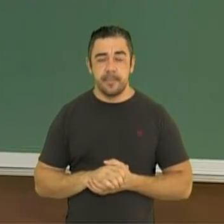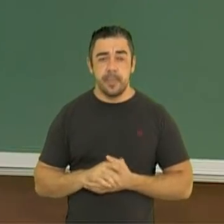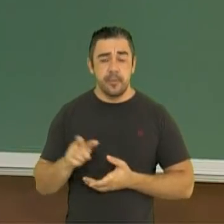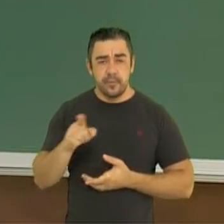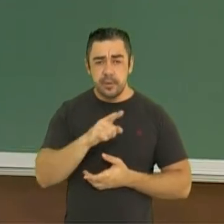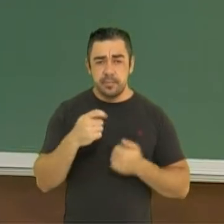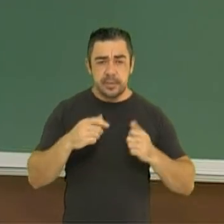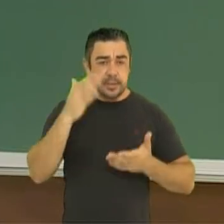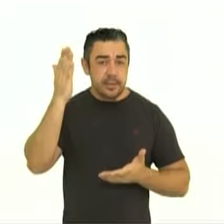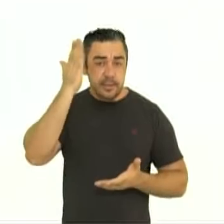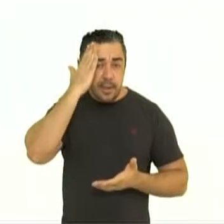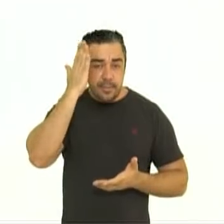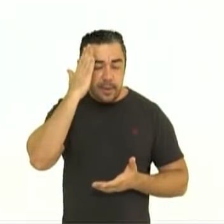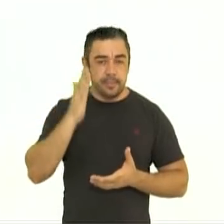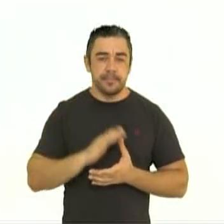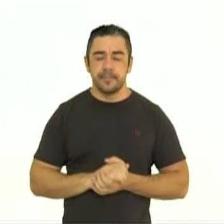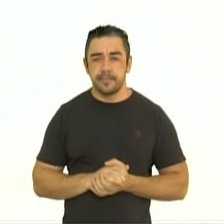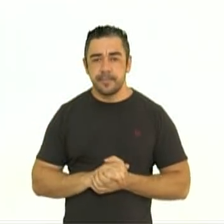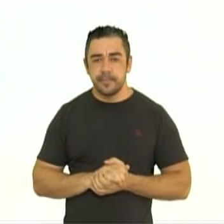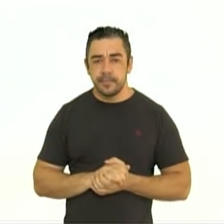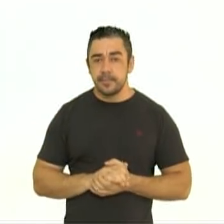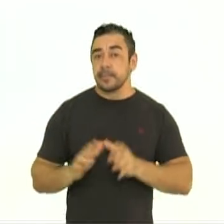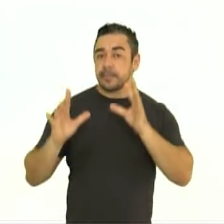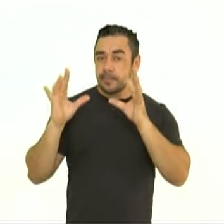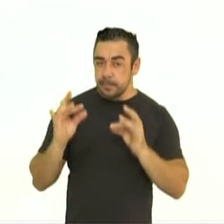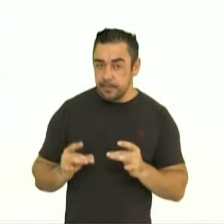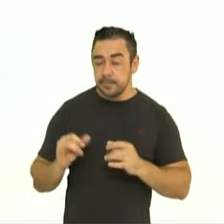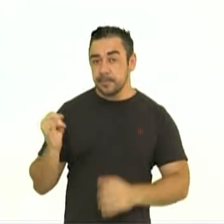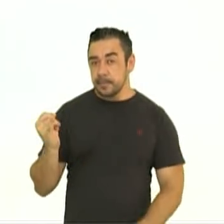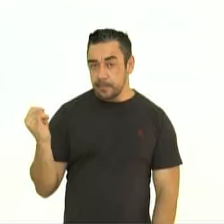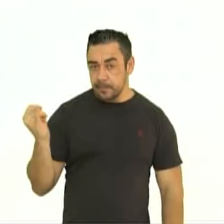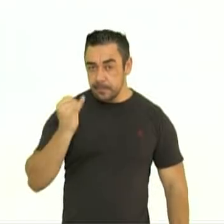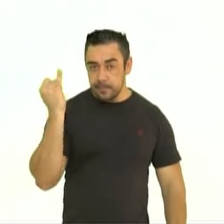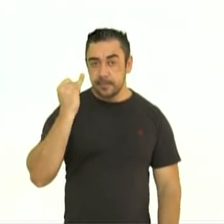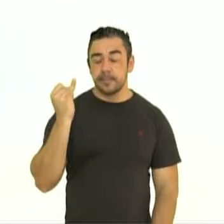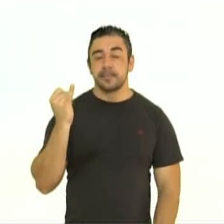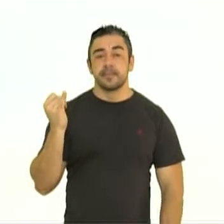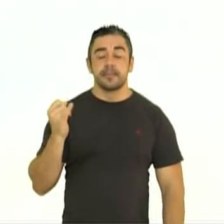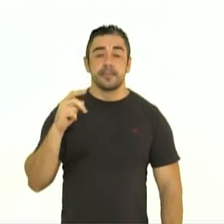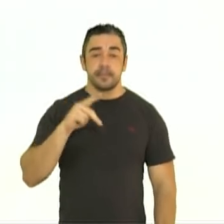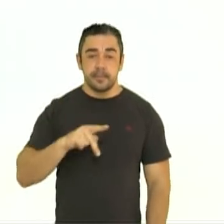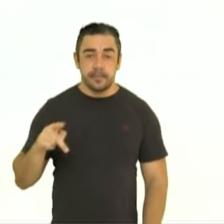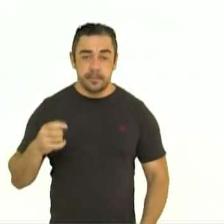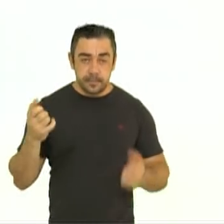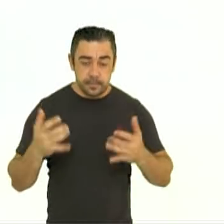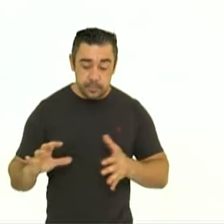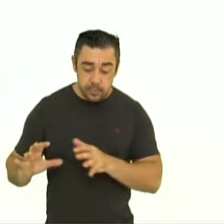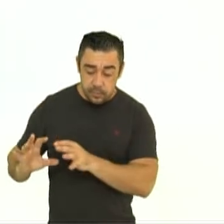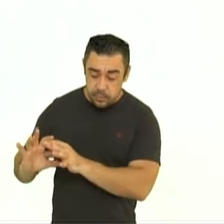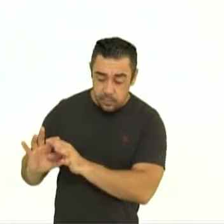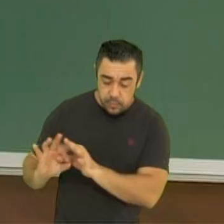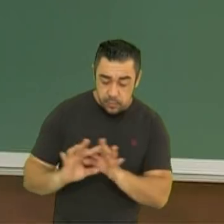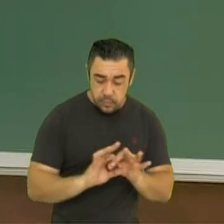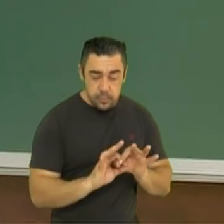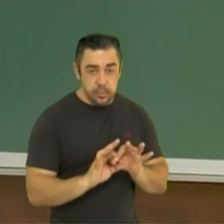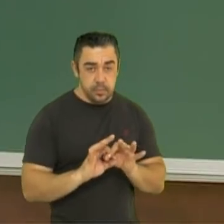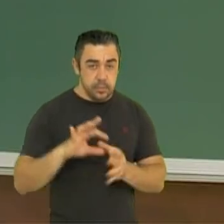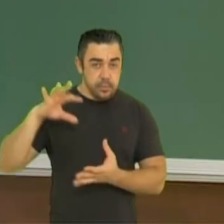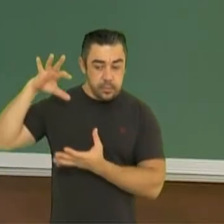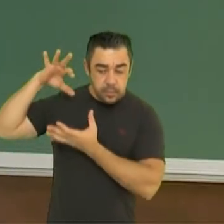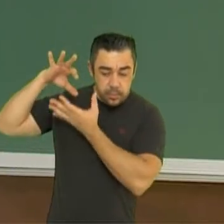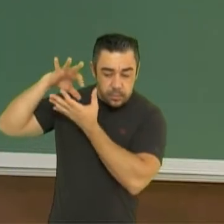Então, o que você precisa saber? Outro detalhe muito importante aqui falado pelos professores, a coesão e a coerência,